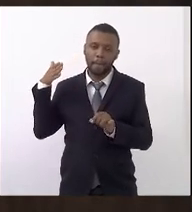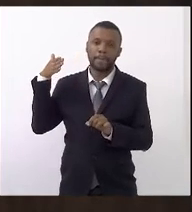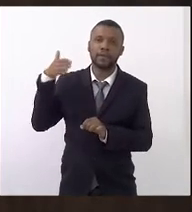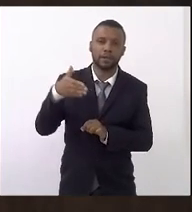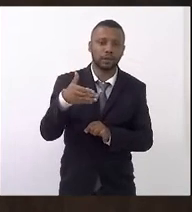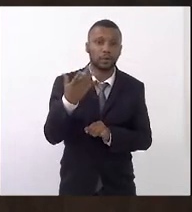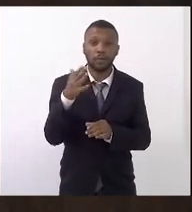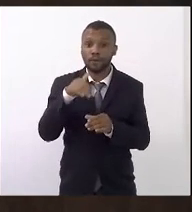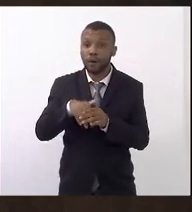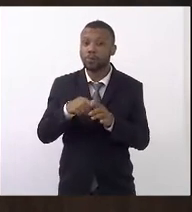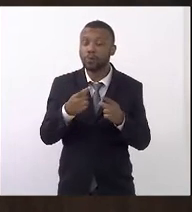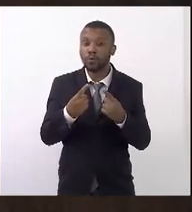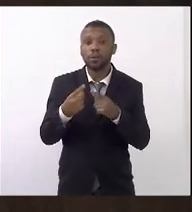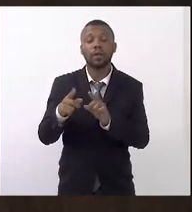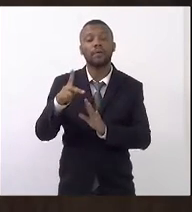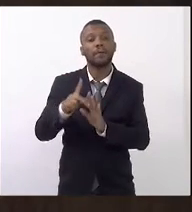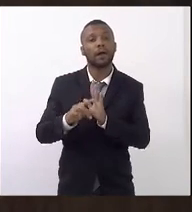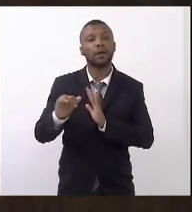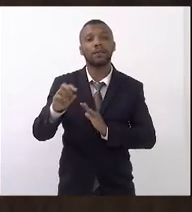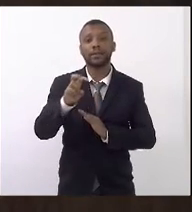O meu voto contrário é o PL